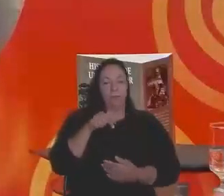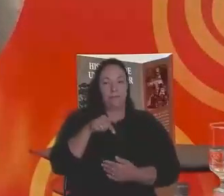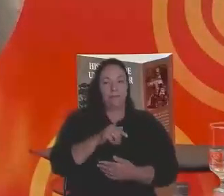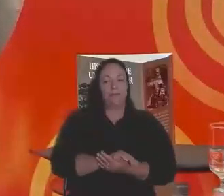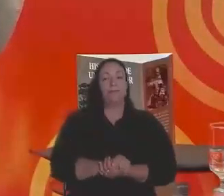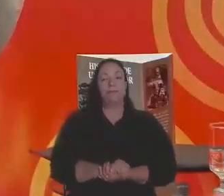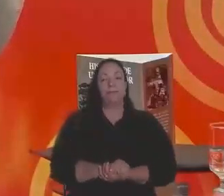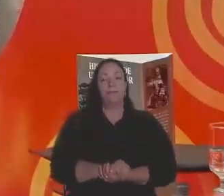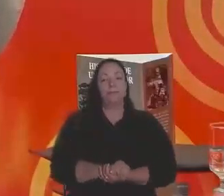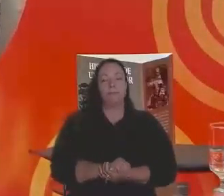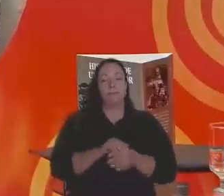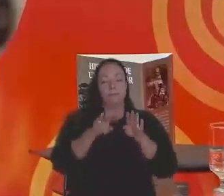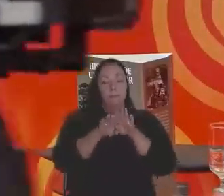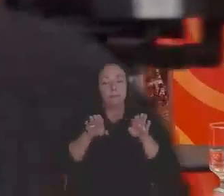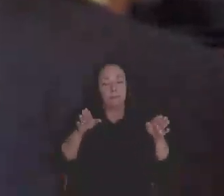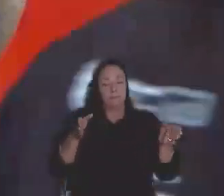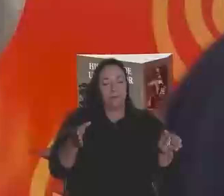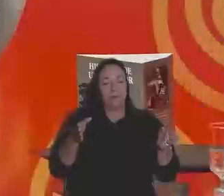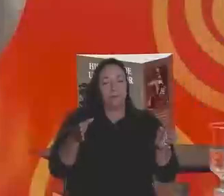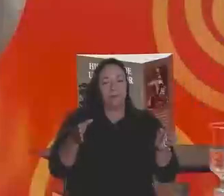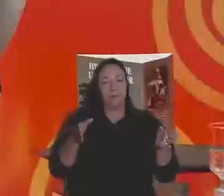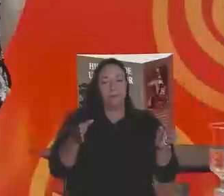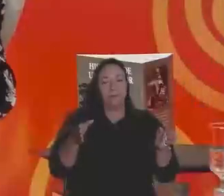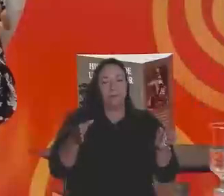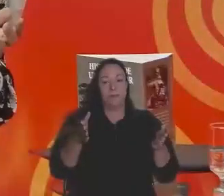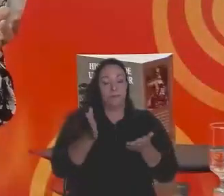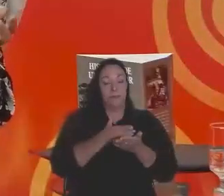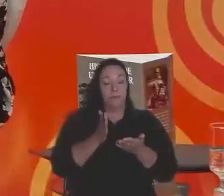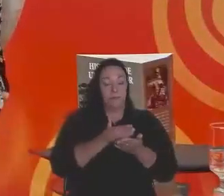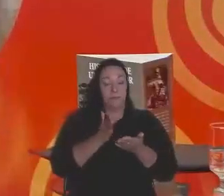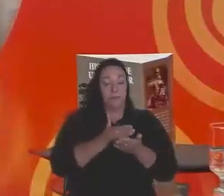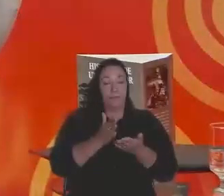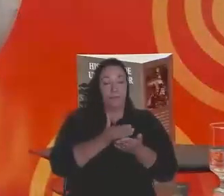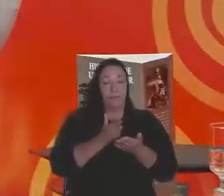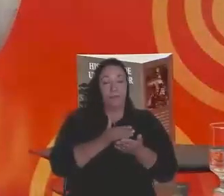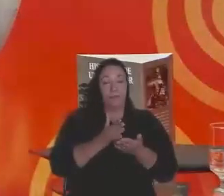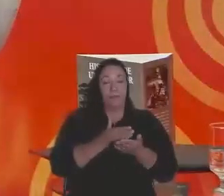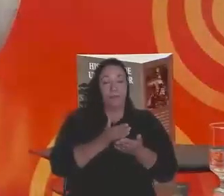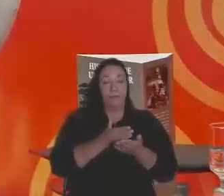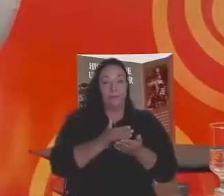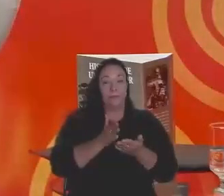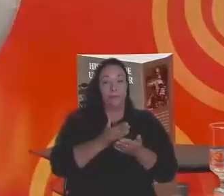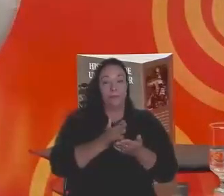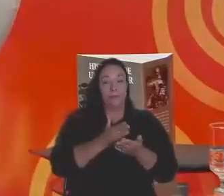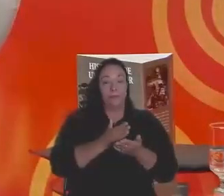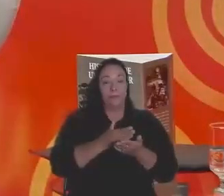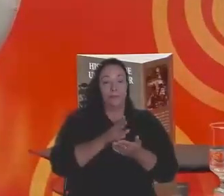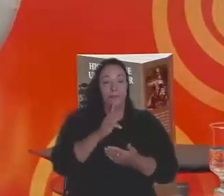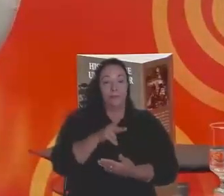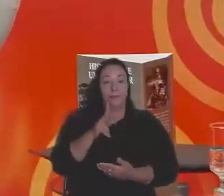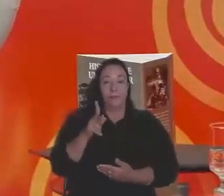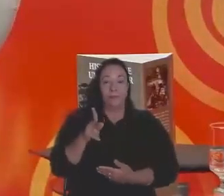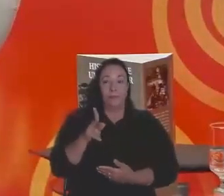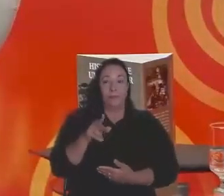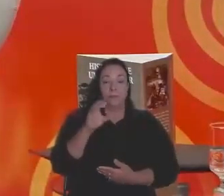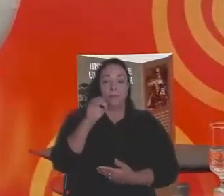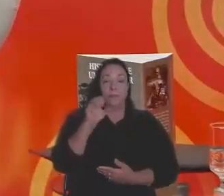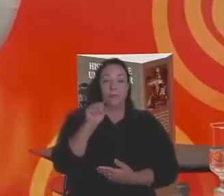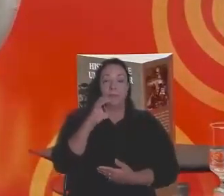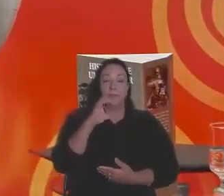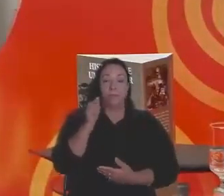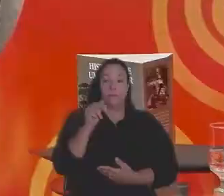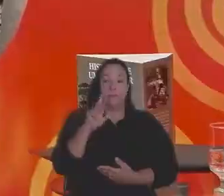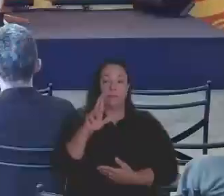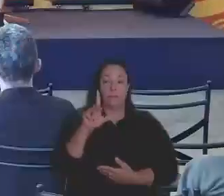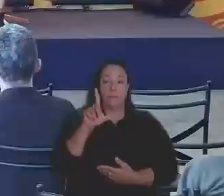tablado elevado de tom cinza e azul. O fundo é composto por um grande banner em tons de vermelho e amarelo. No canto esquerdo, lê-se: